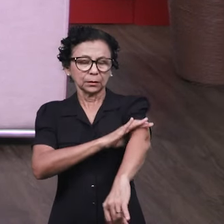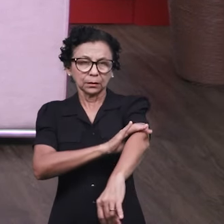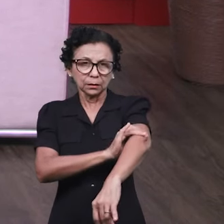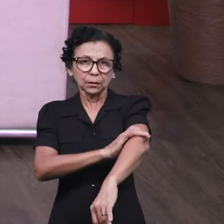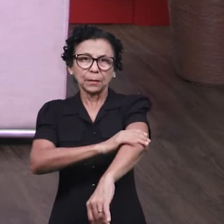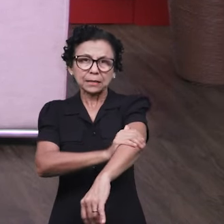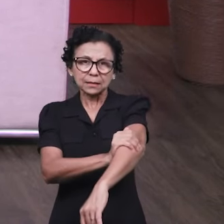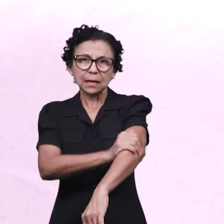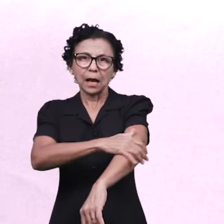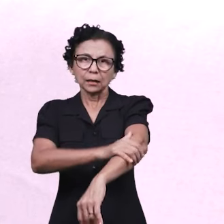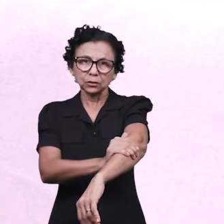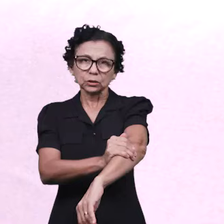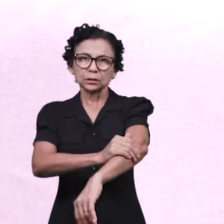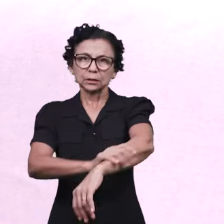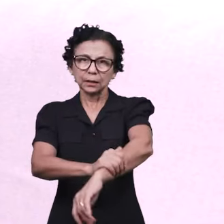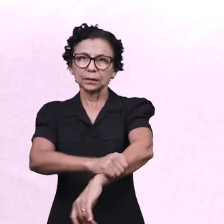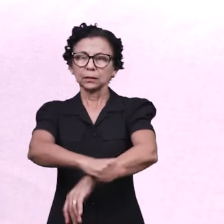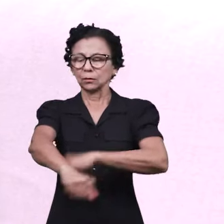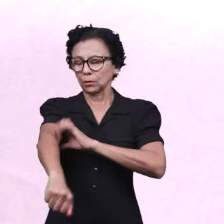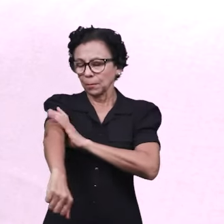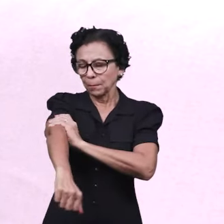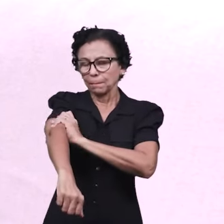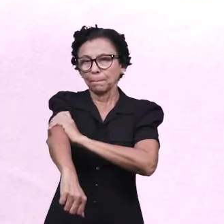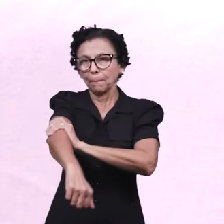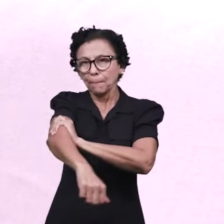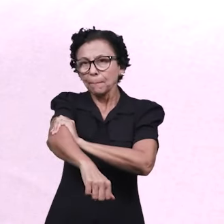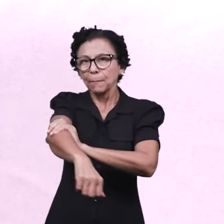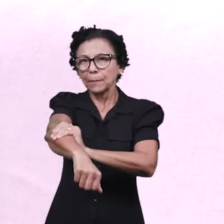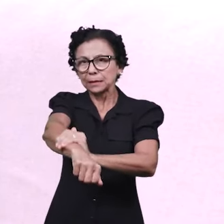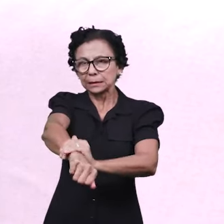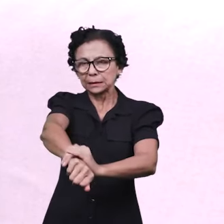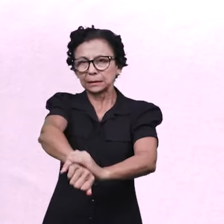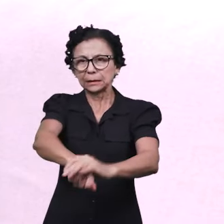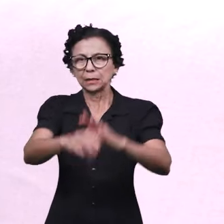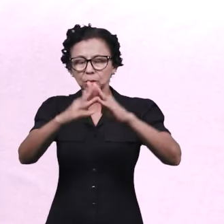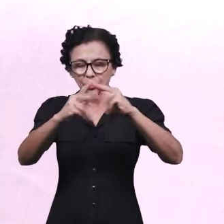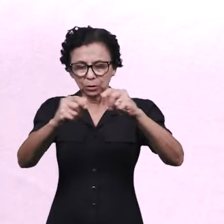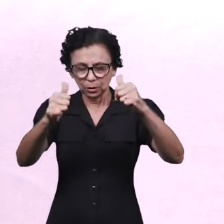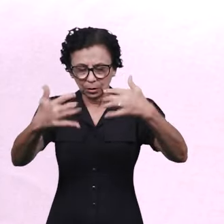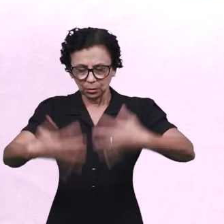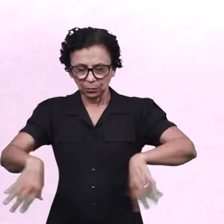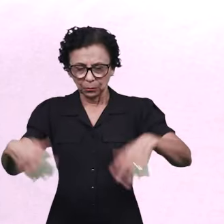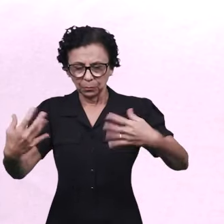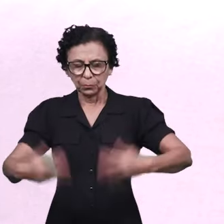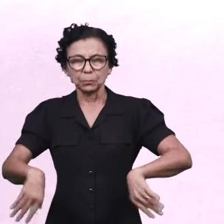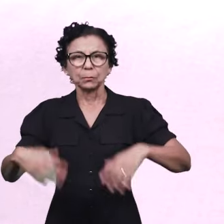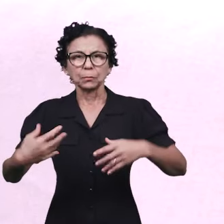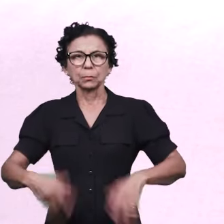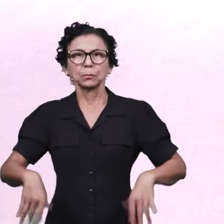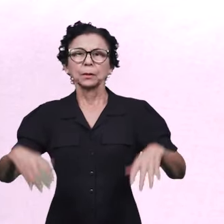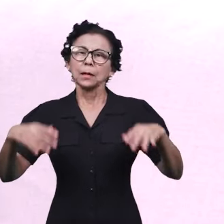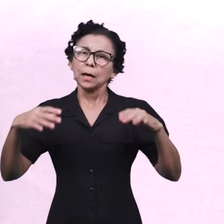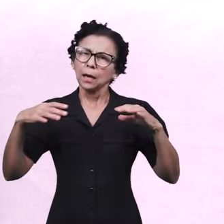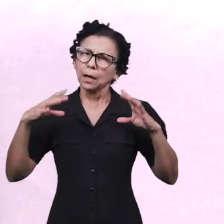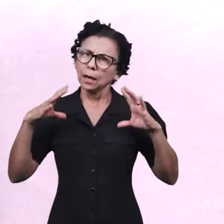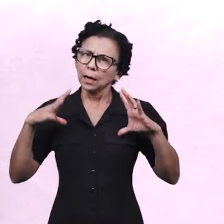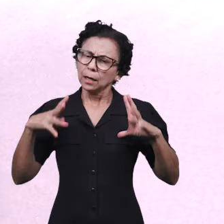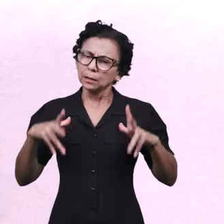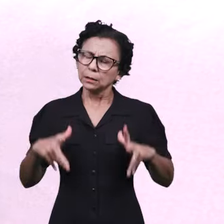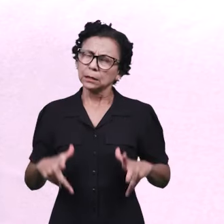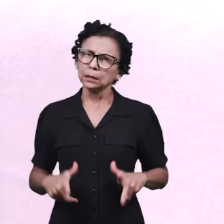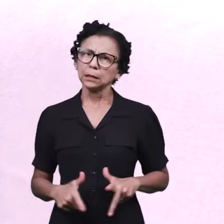drenagem linf ela é indicada sim no tratamento de lipedema porque ela vai melhorar o aporte de